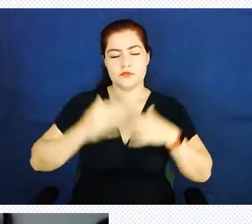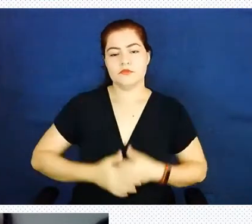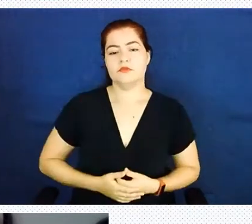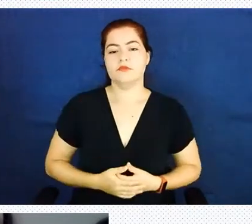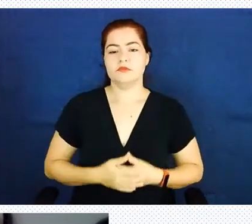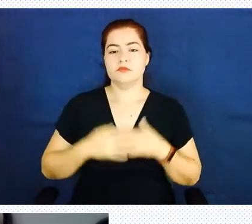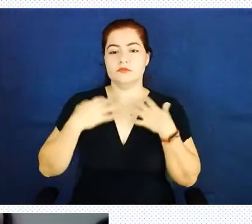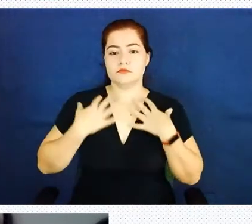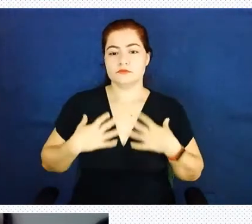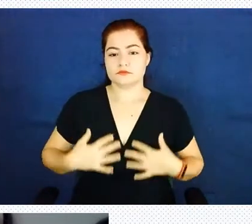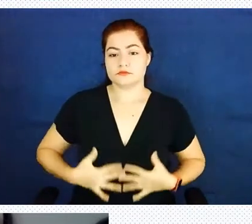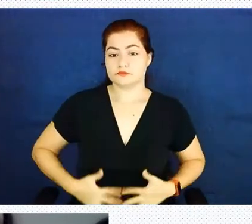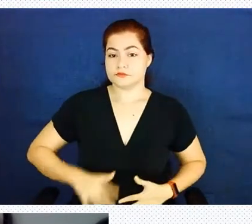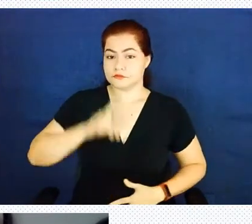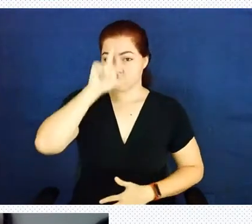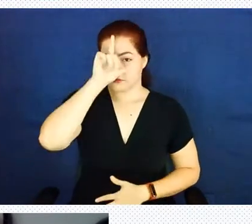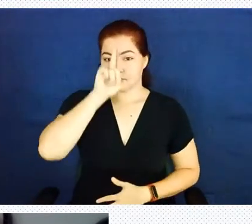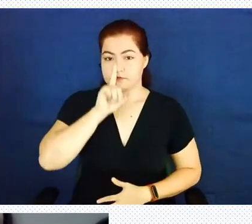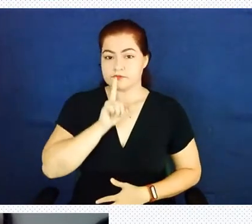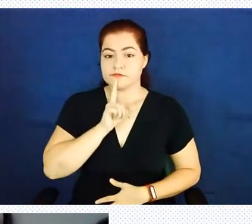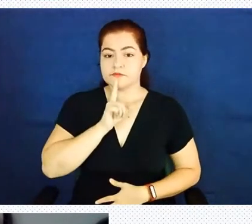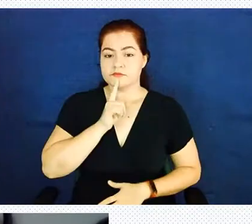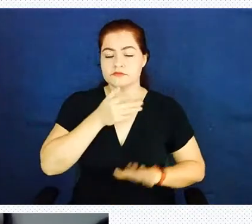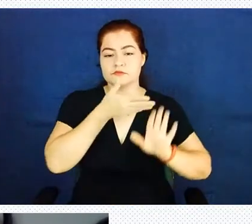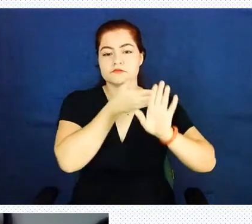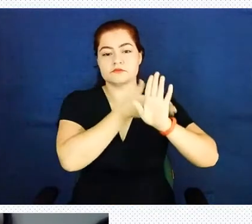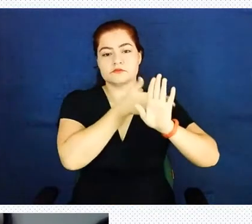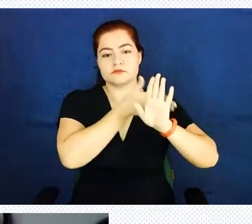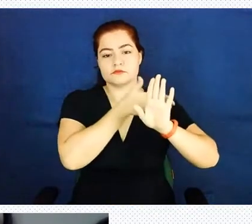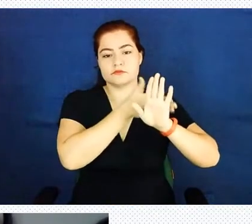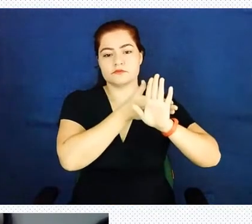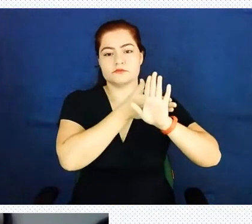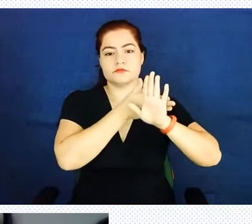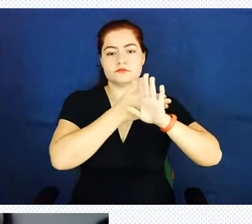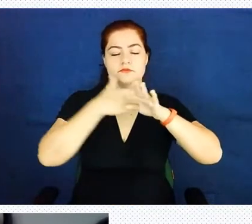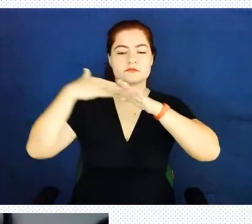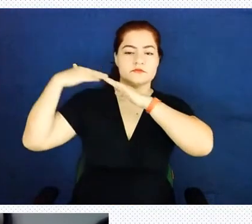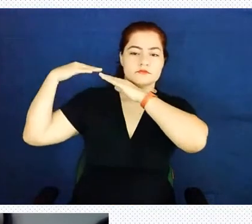vestindo uma blusa amarela e atrás dela